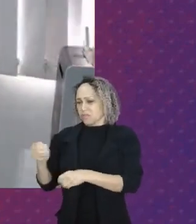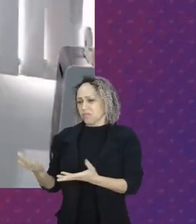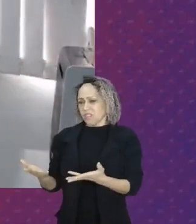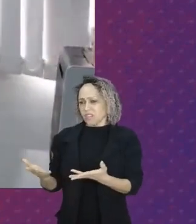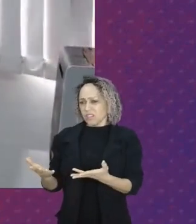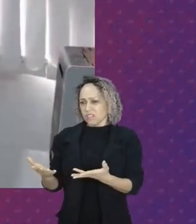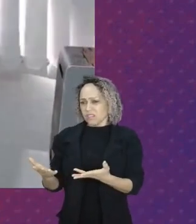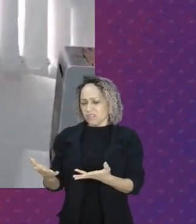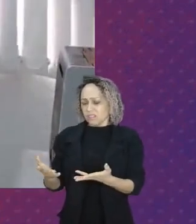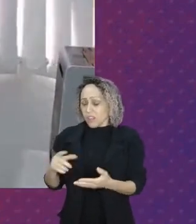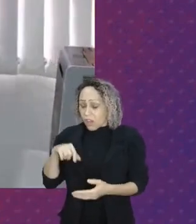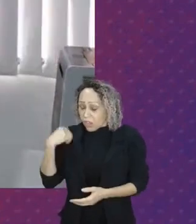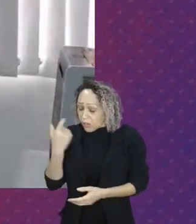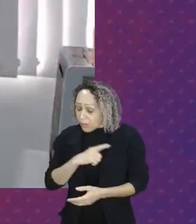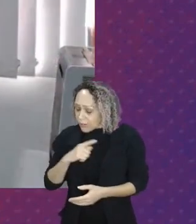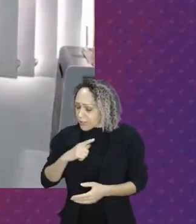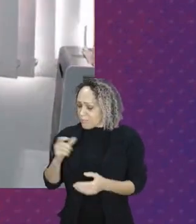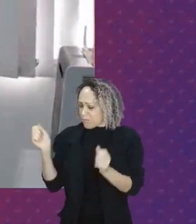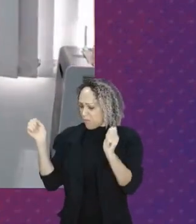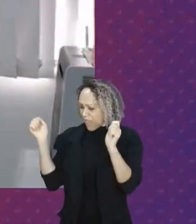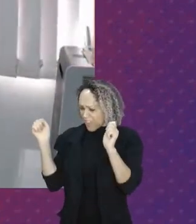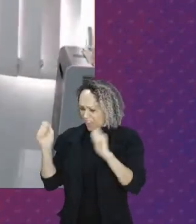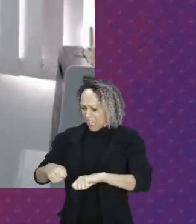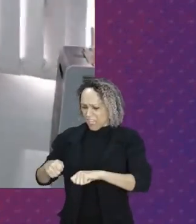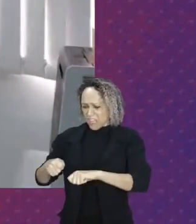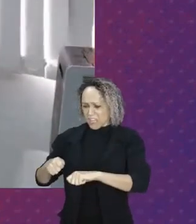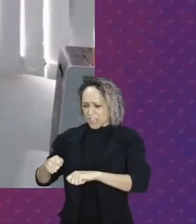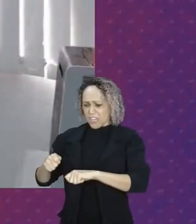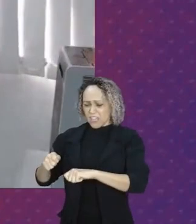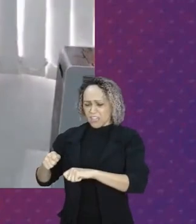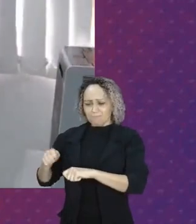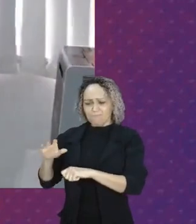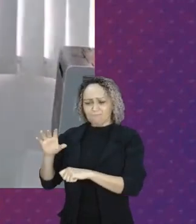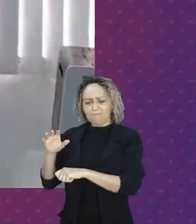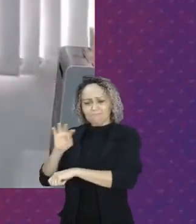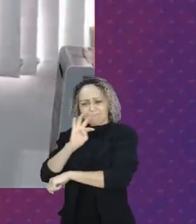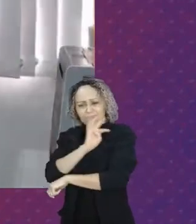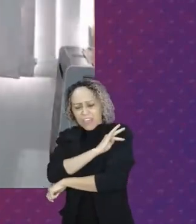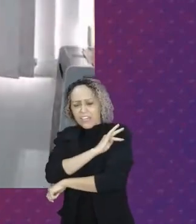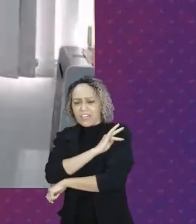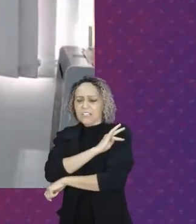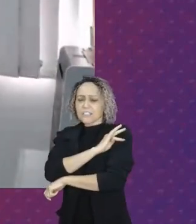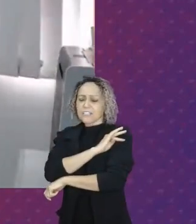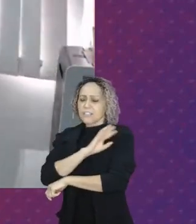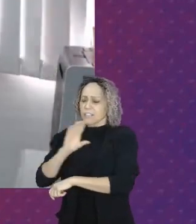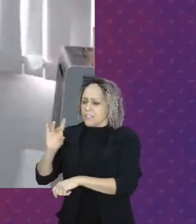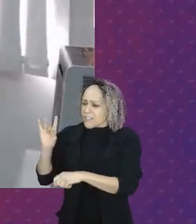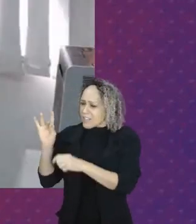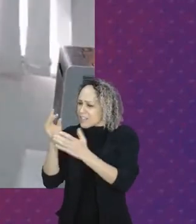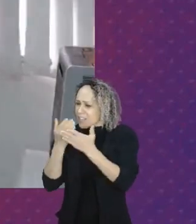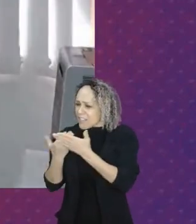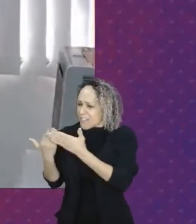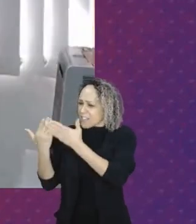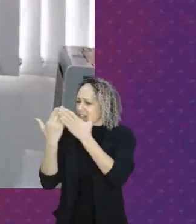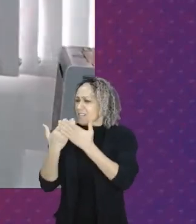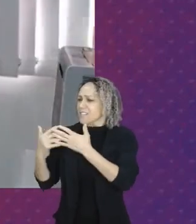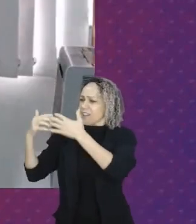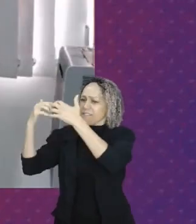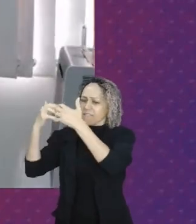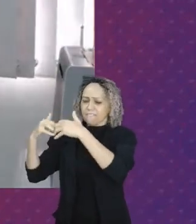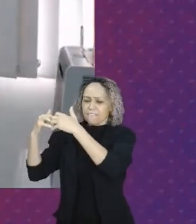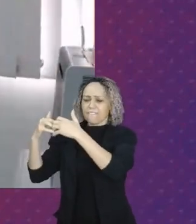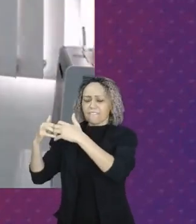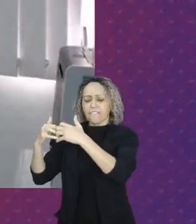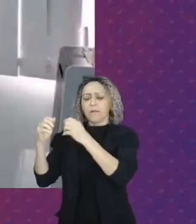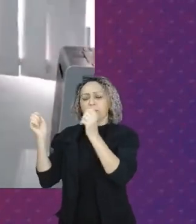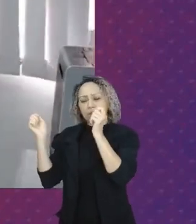técnico-científica, podemos desenvolver a educação, ou a própria pedagogia como uma ciência da